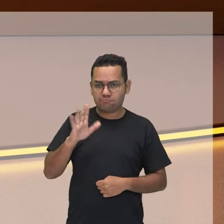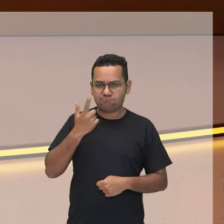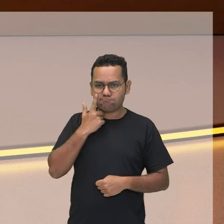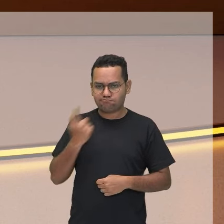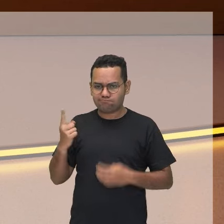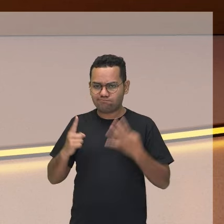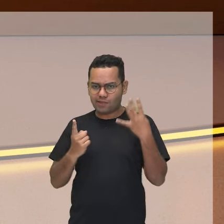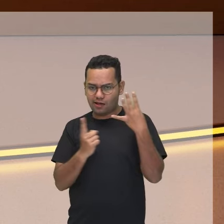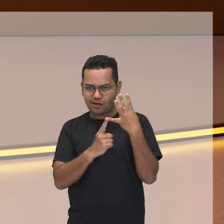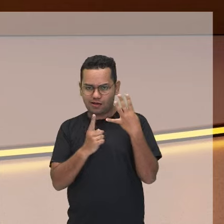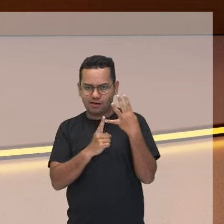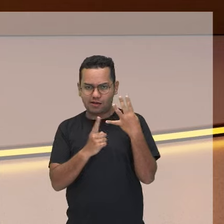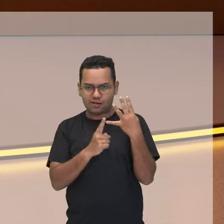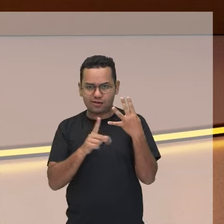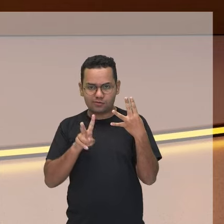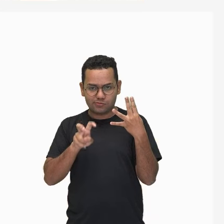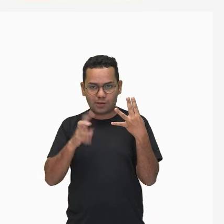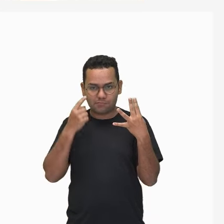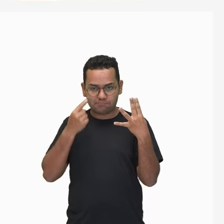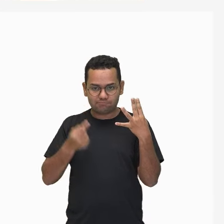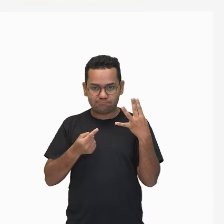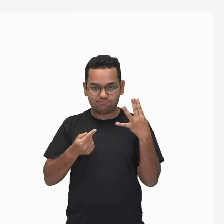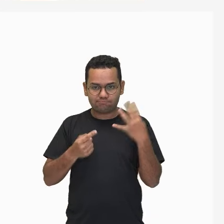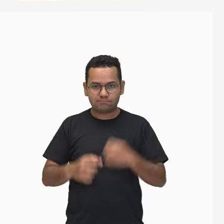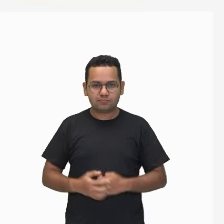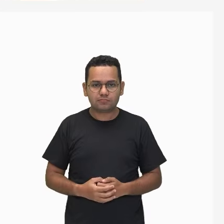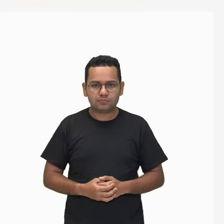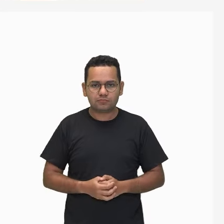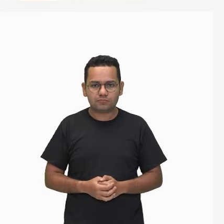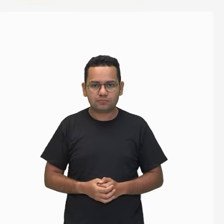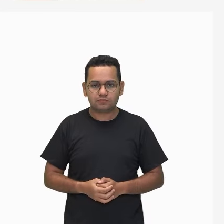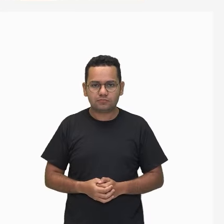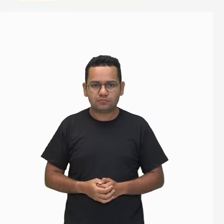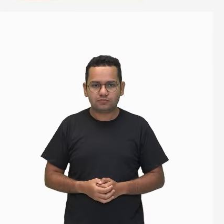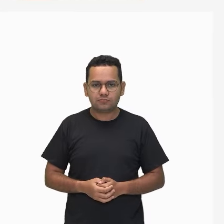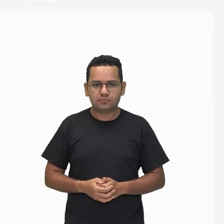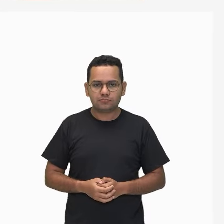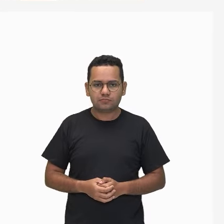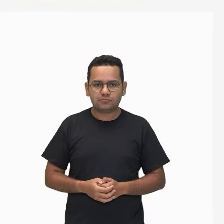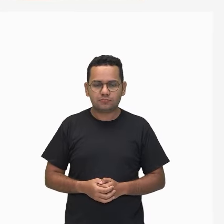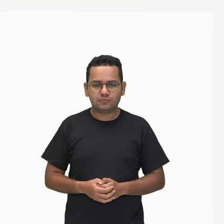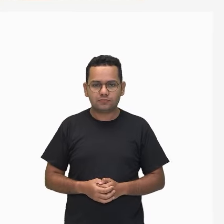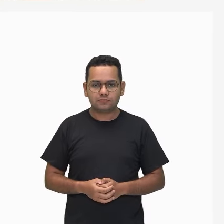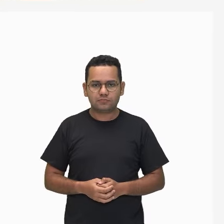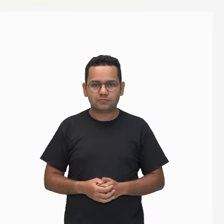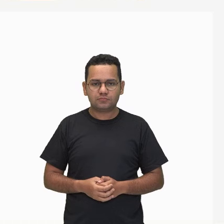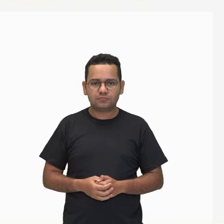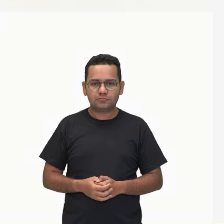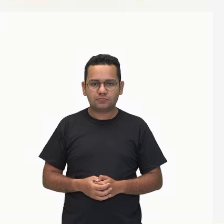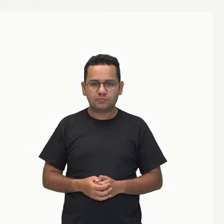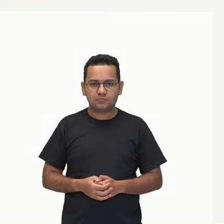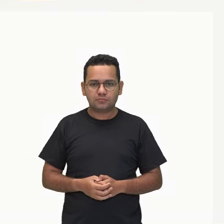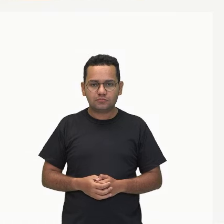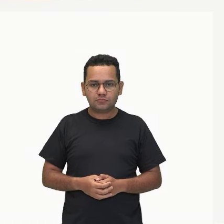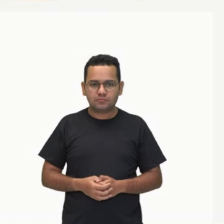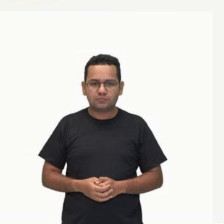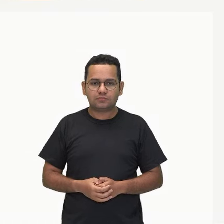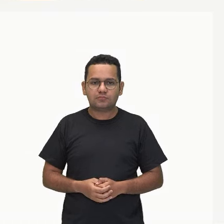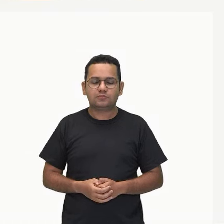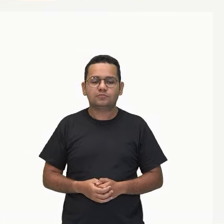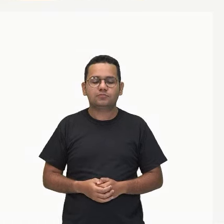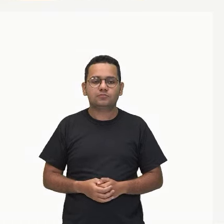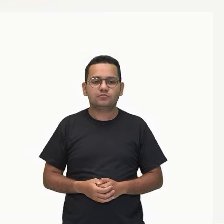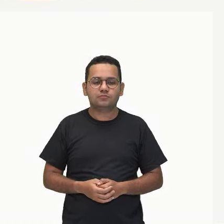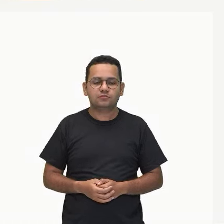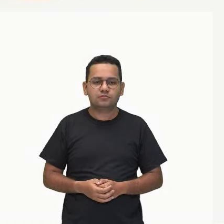conhecimento religioso, vamos ver aí, olha só, ele não tem como objetivo confirmar ou